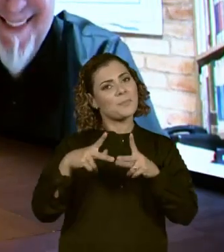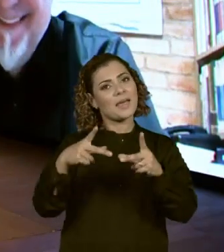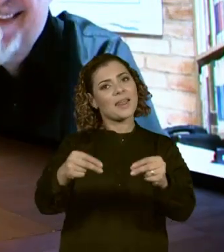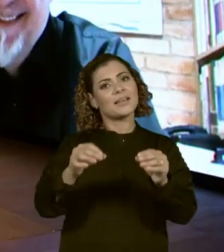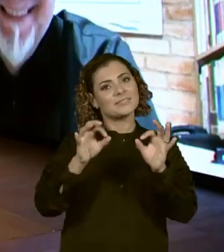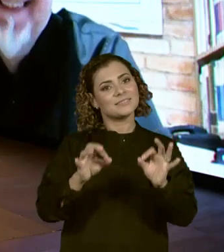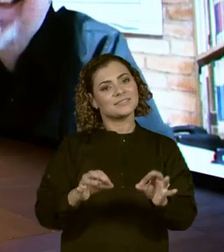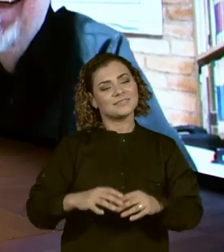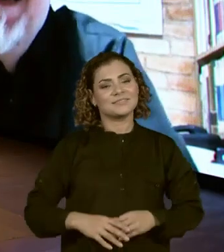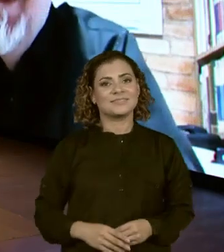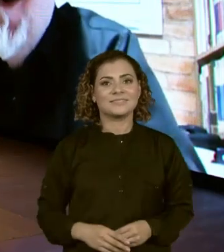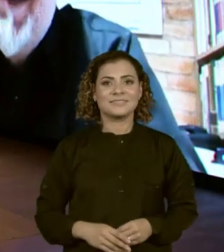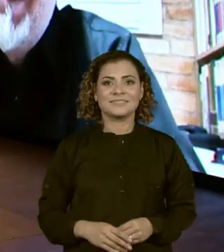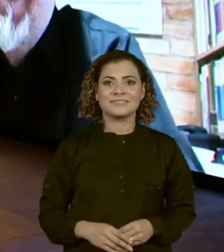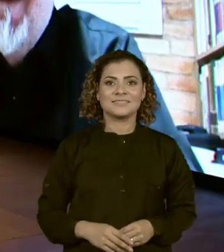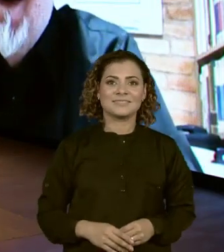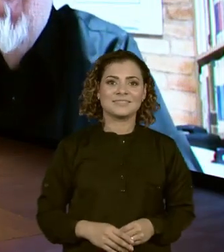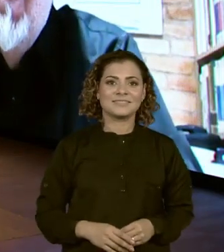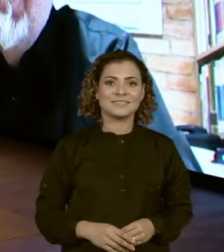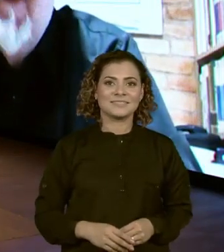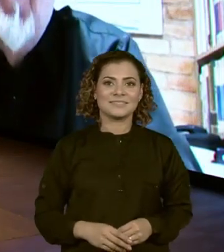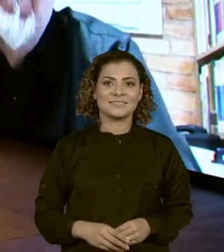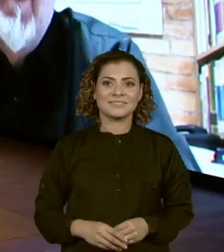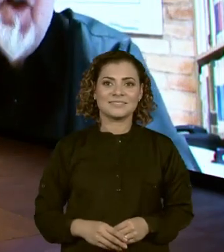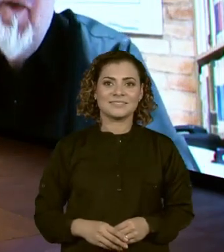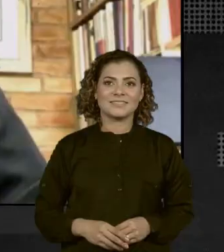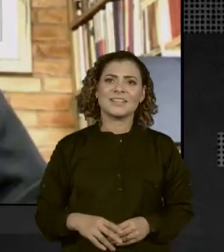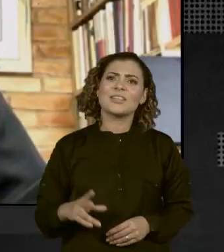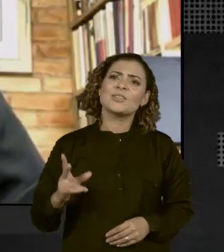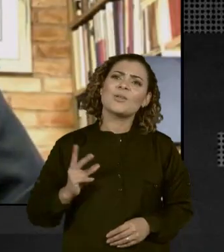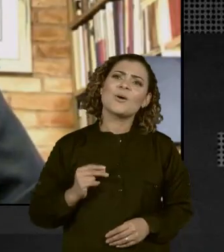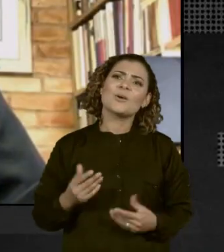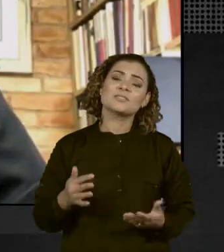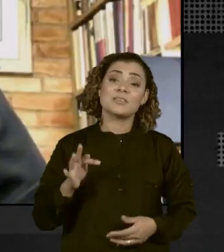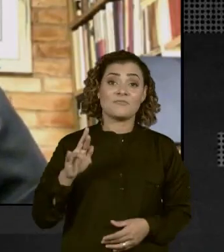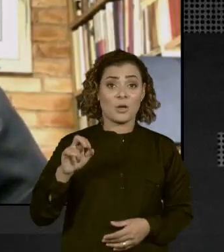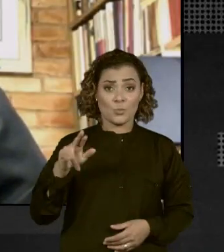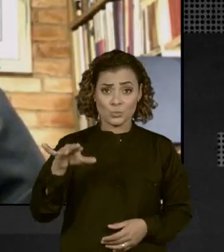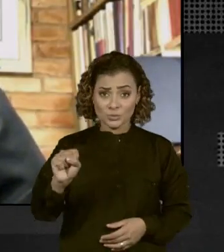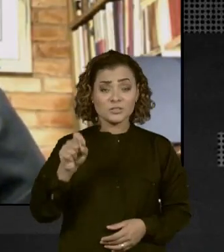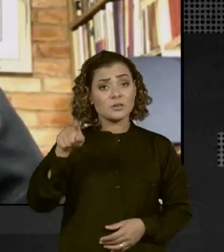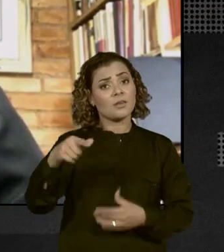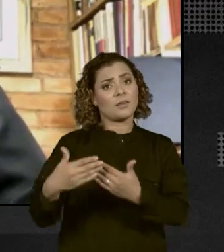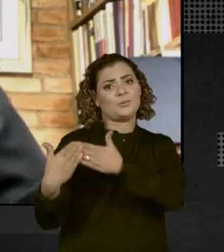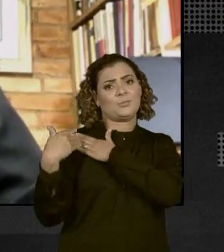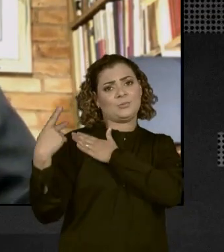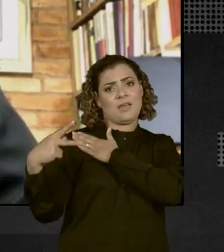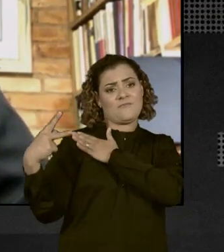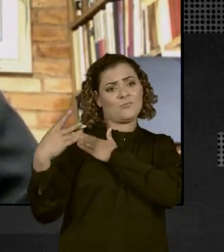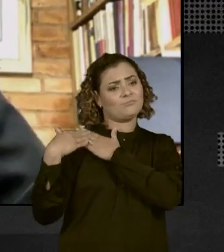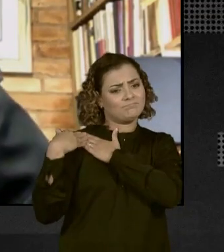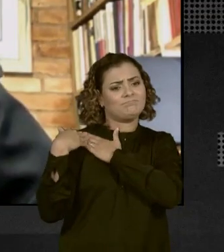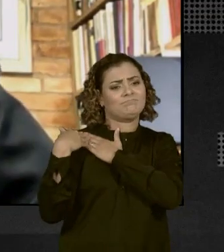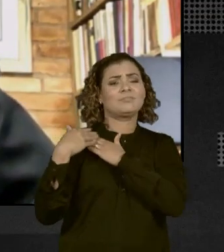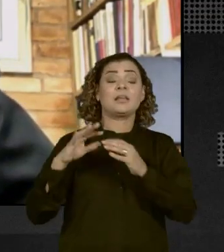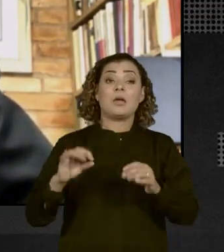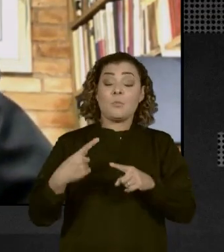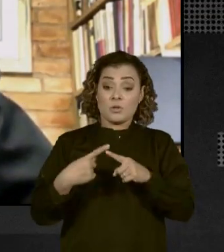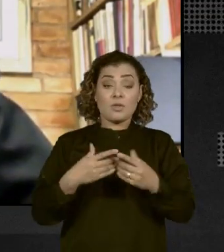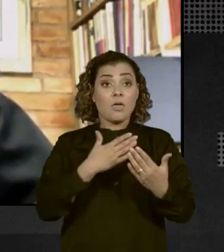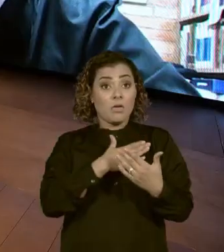com Ulisses. E foi sempre muito gostoso. Que bom que vocês estão fazendo uma homenagem aí para ele.